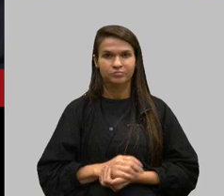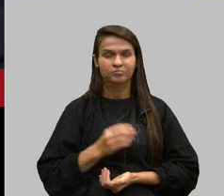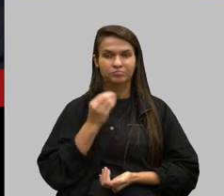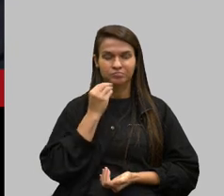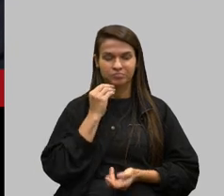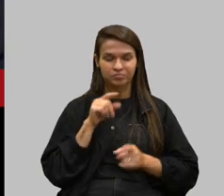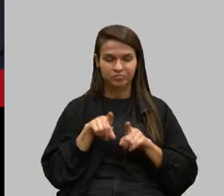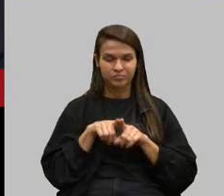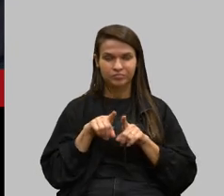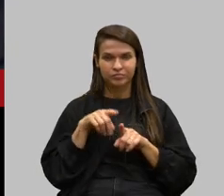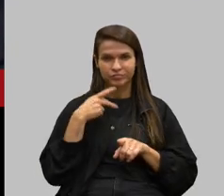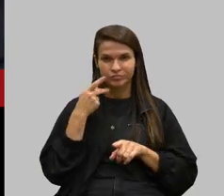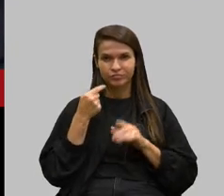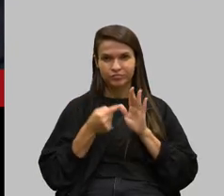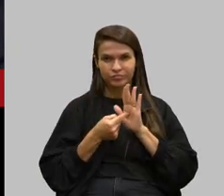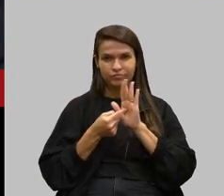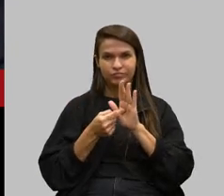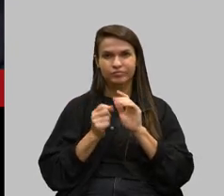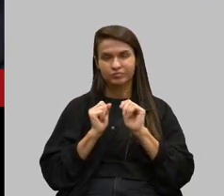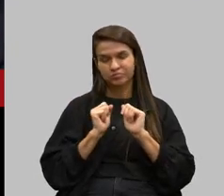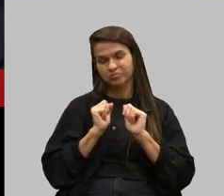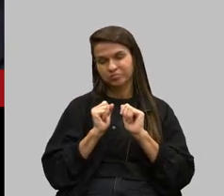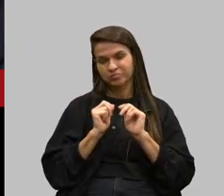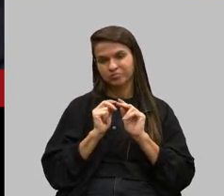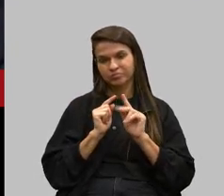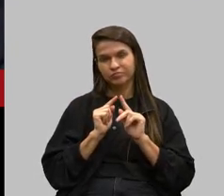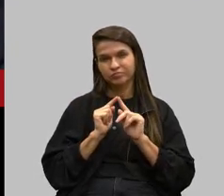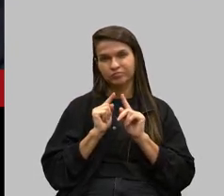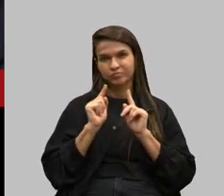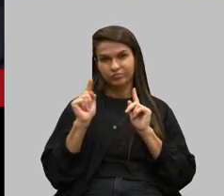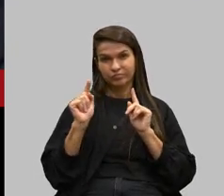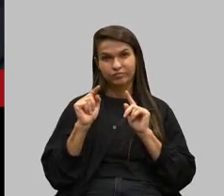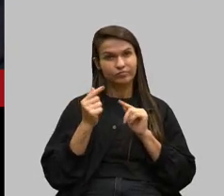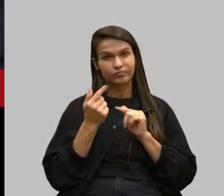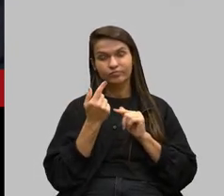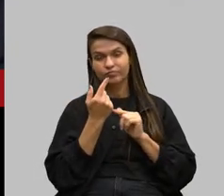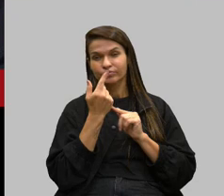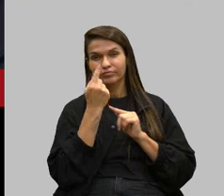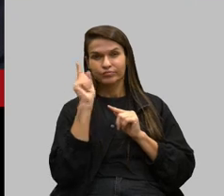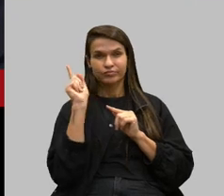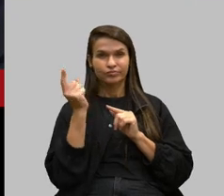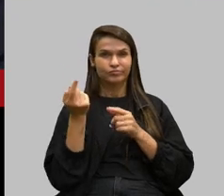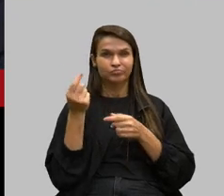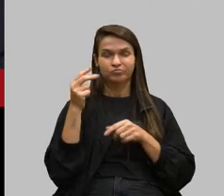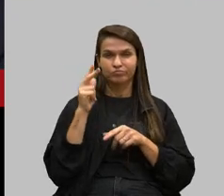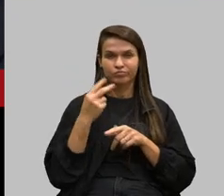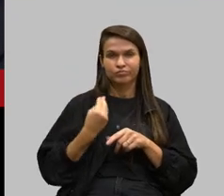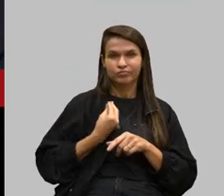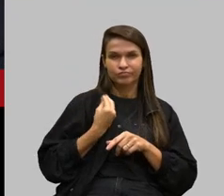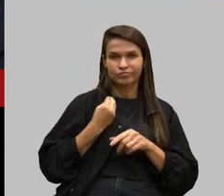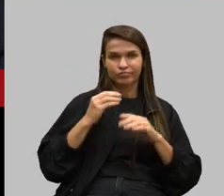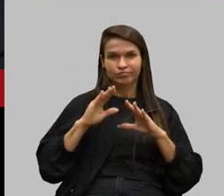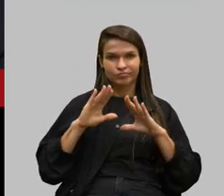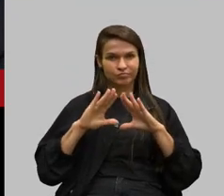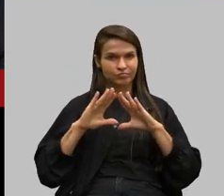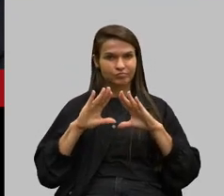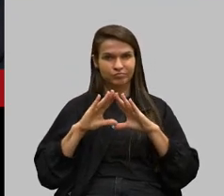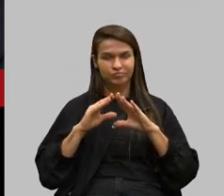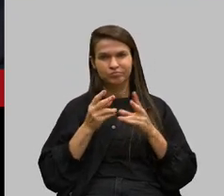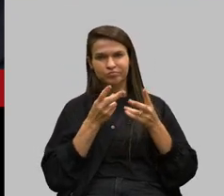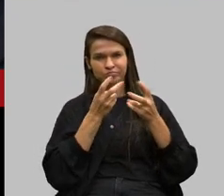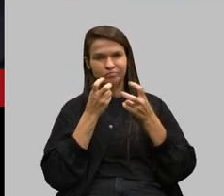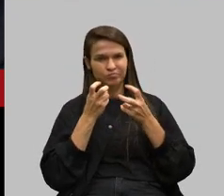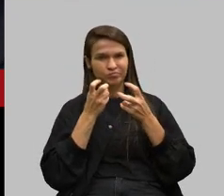falando aqui que a apresentação pode estar longe mas eu da última vez que vim a assembleia fiscaliza percebi que a apresentação não tava muito